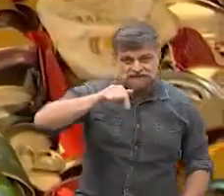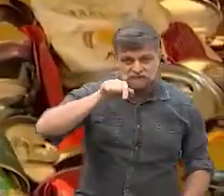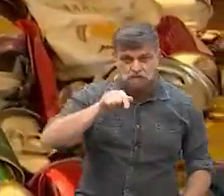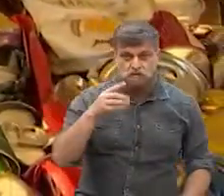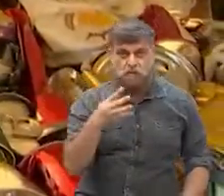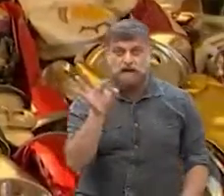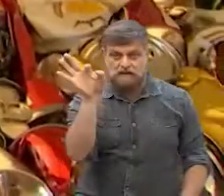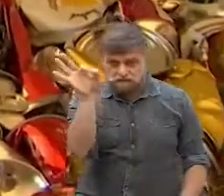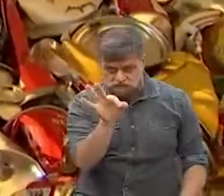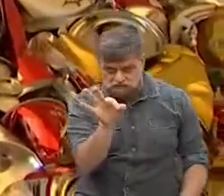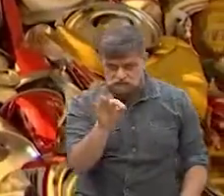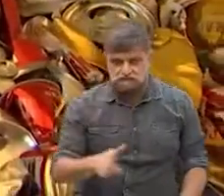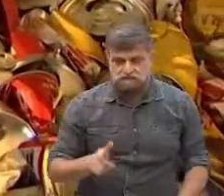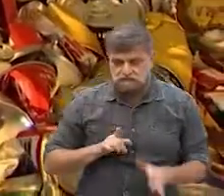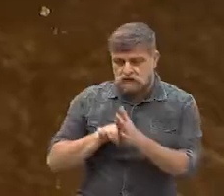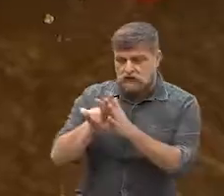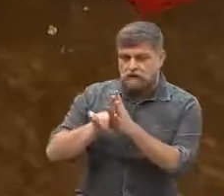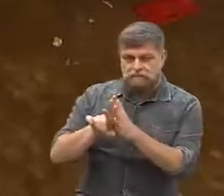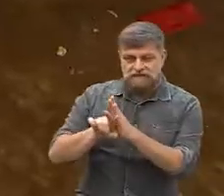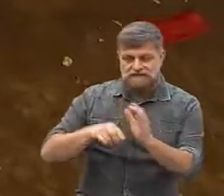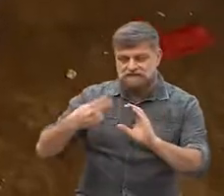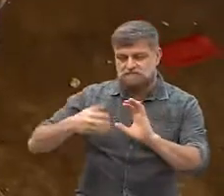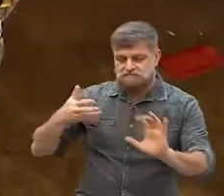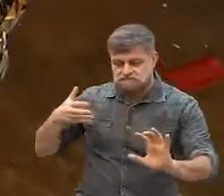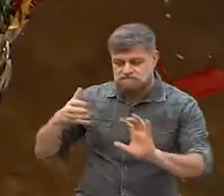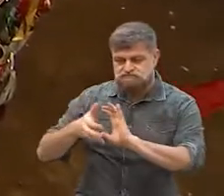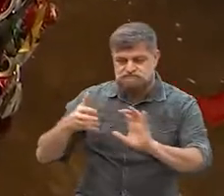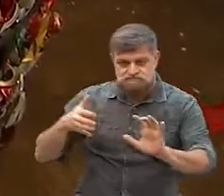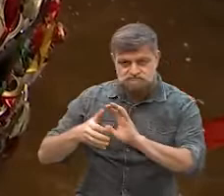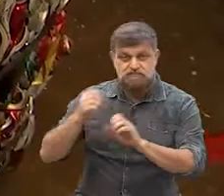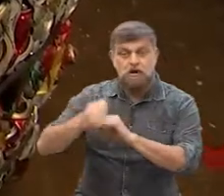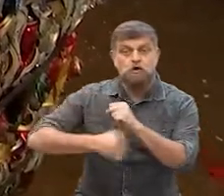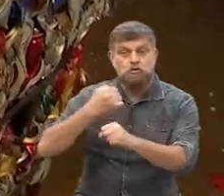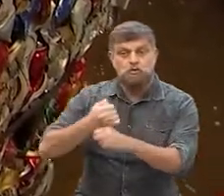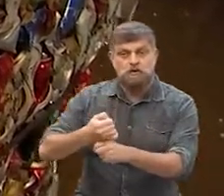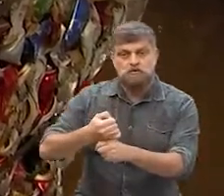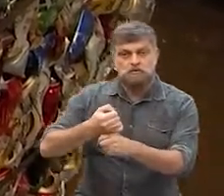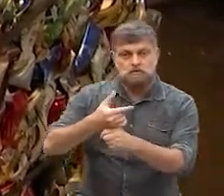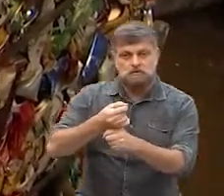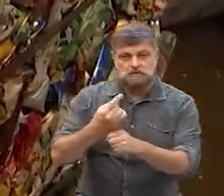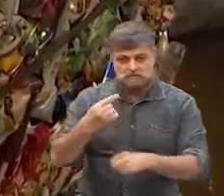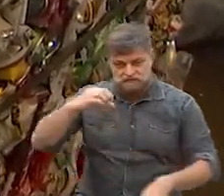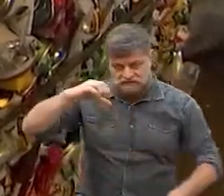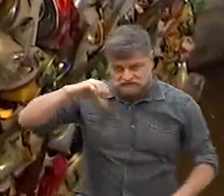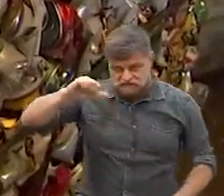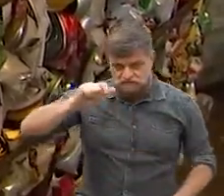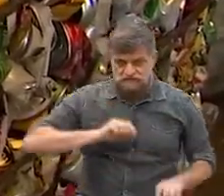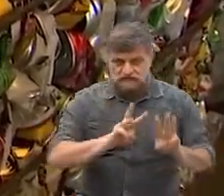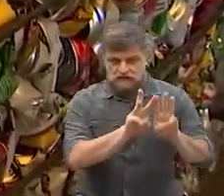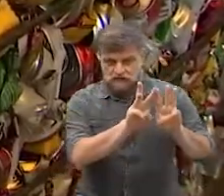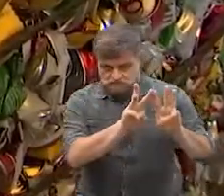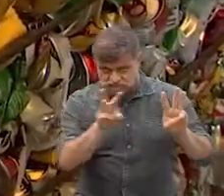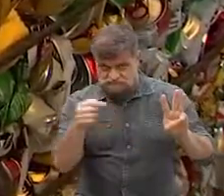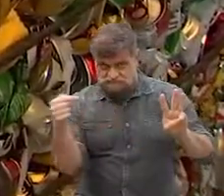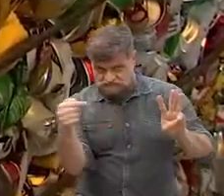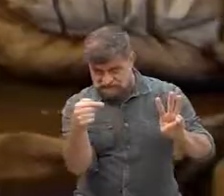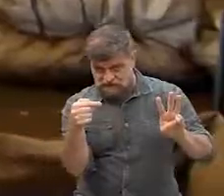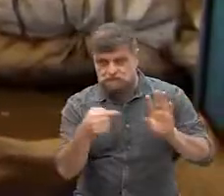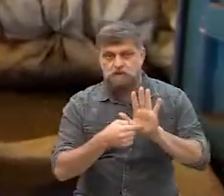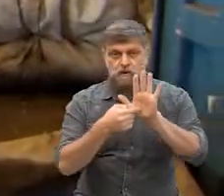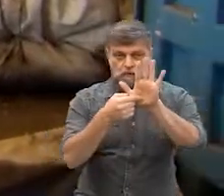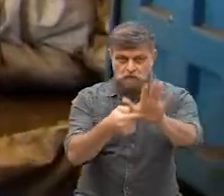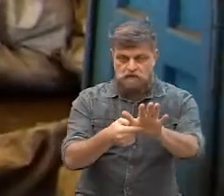97,4%. O último censo de reciclagem do PET em 2019, de acordo com o site Ciclo Vivo, mostra que o